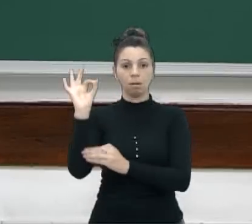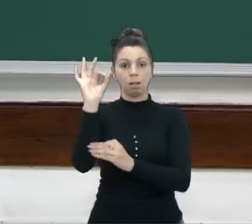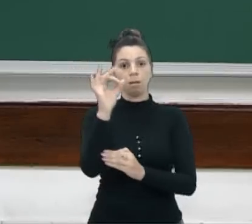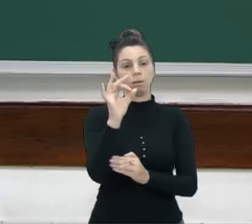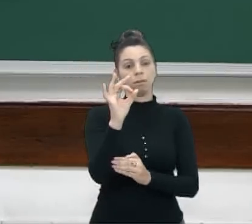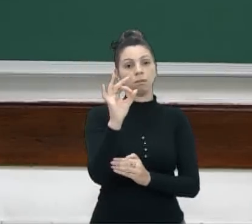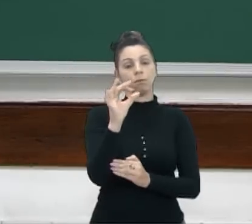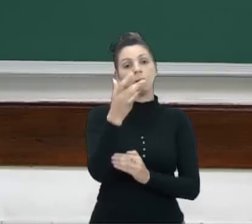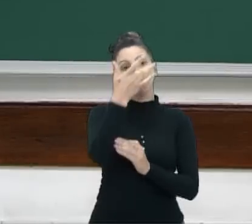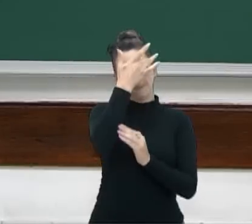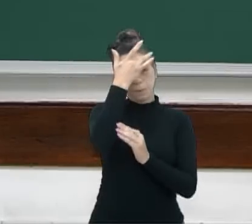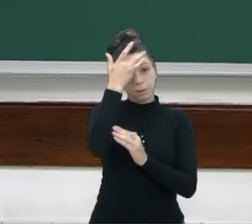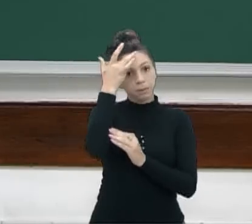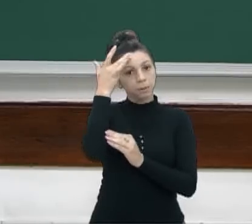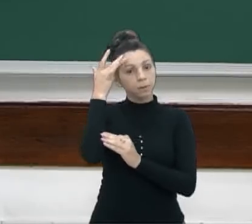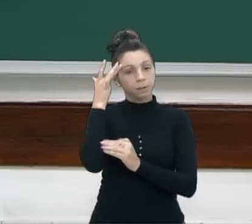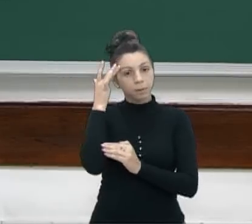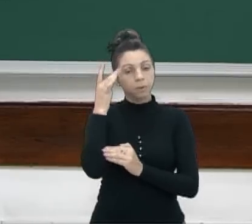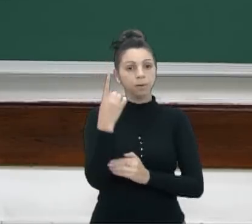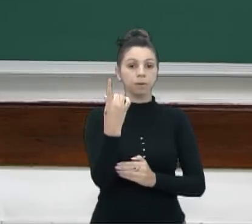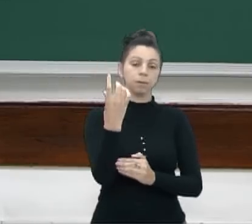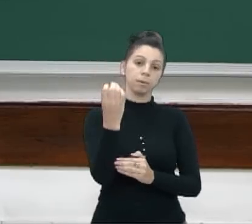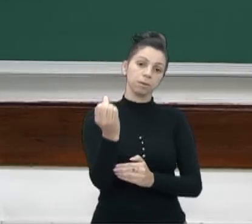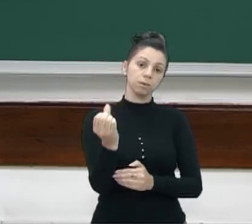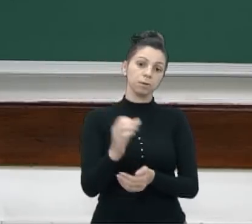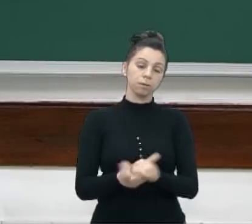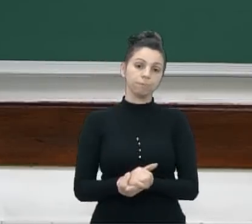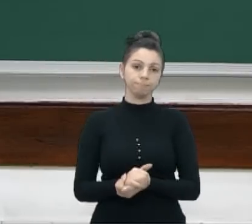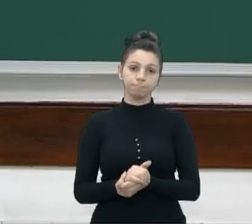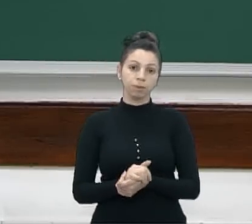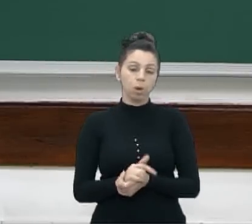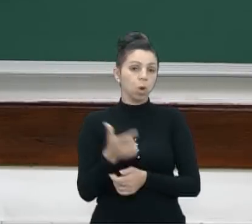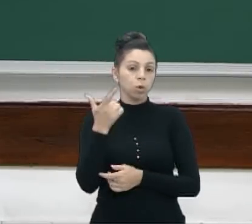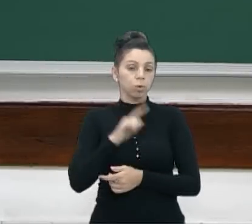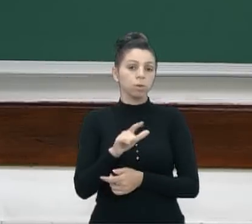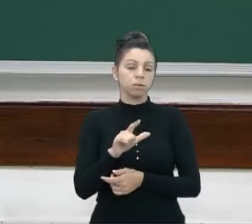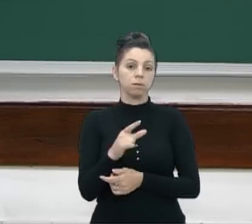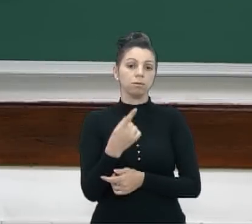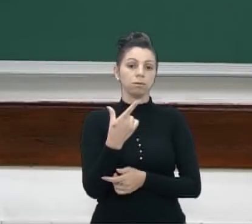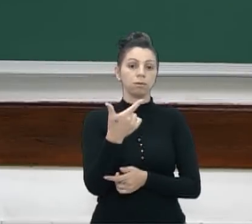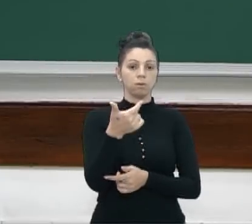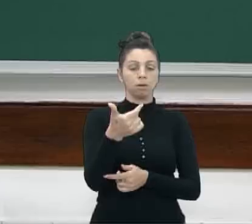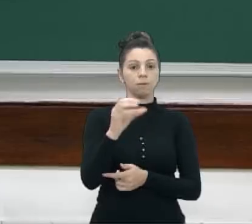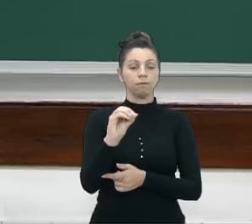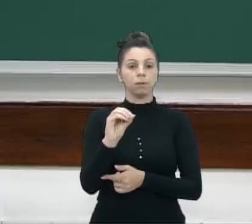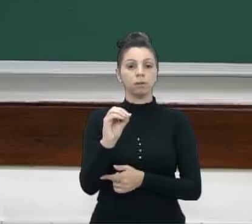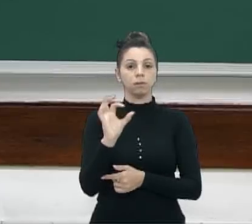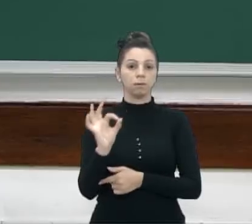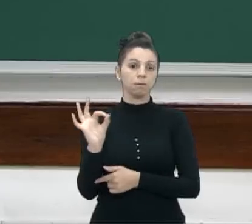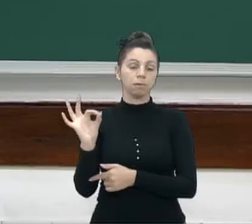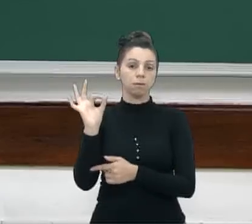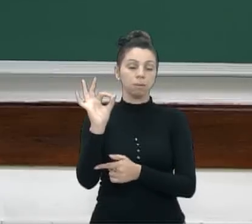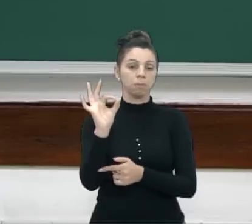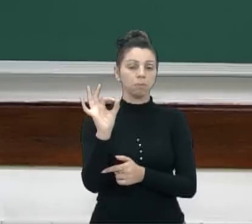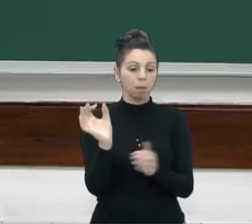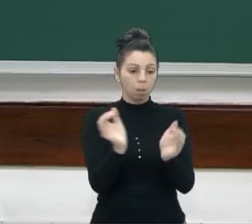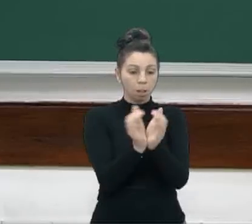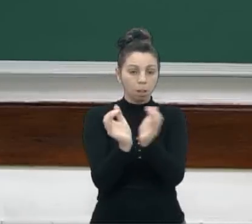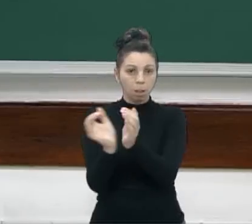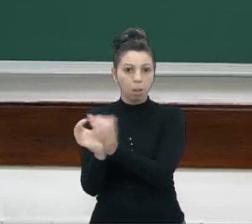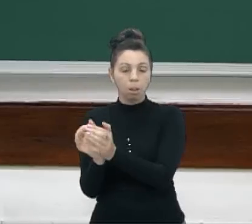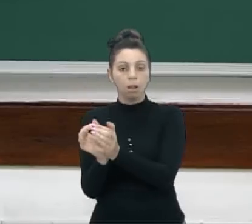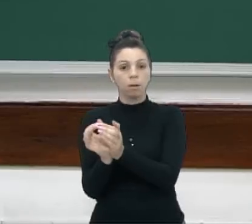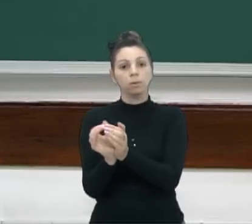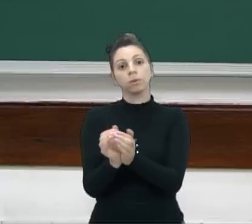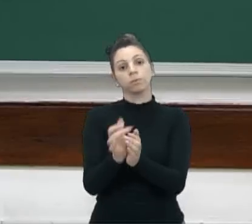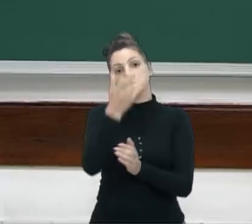é verdade? Eu não consigo pegar 20 centavos, 20 centavos, 20 centavos, 20 centavos e juntar para 16 pessoas. Então, já sei que não